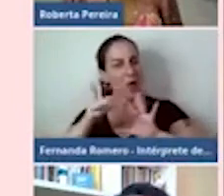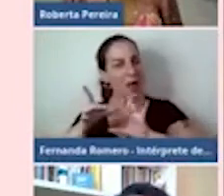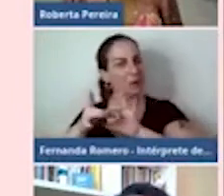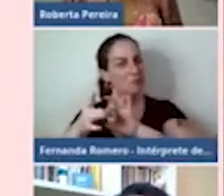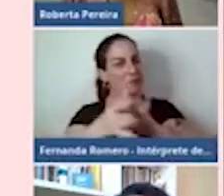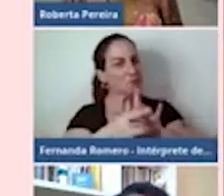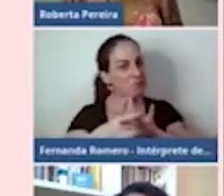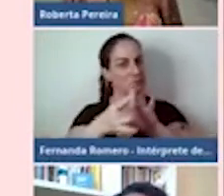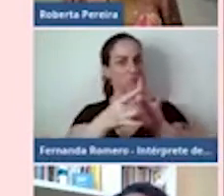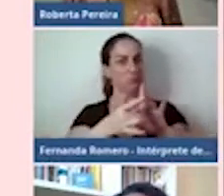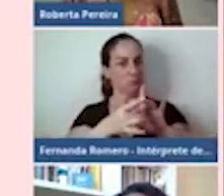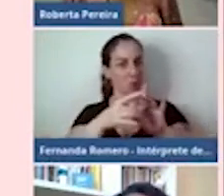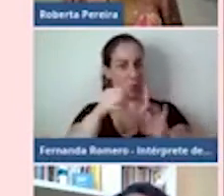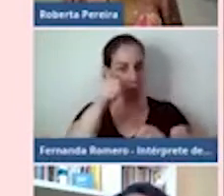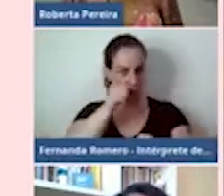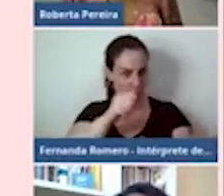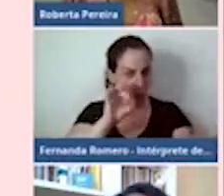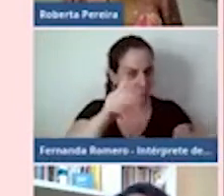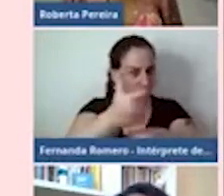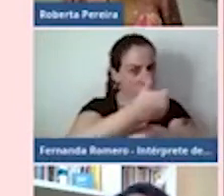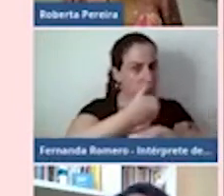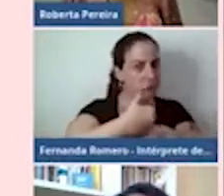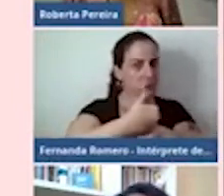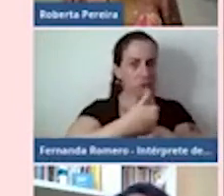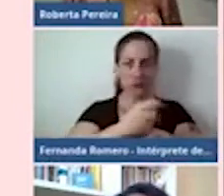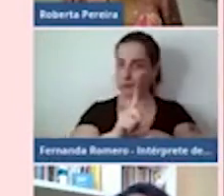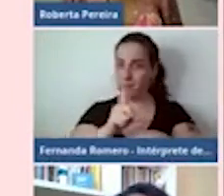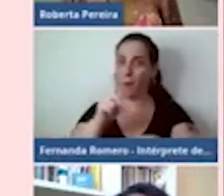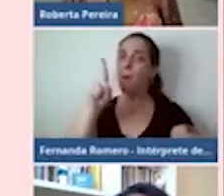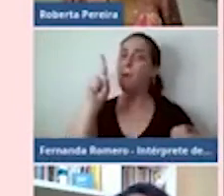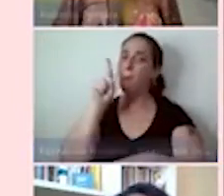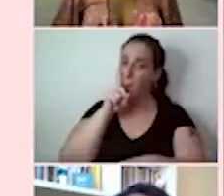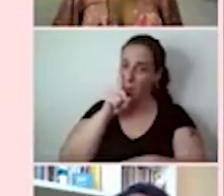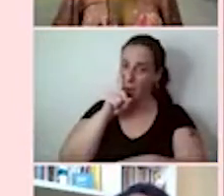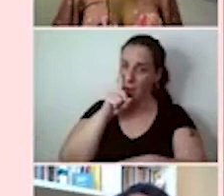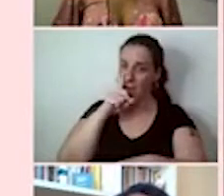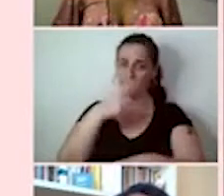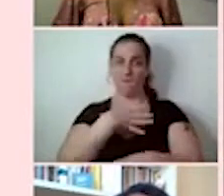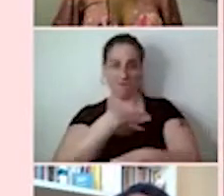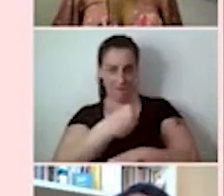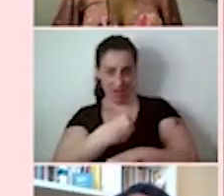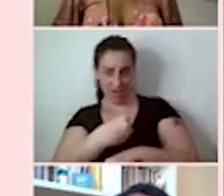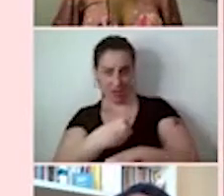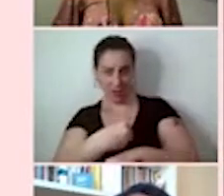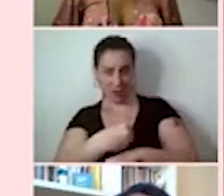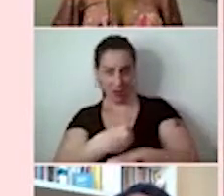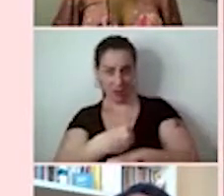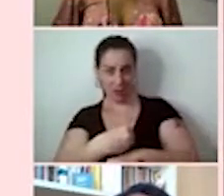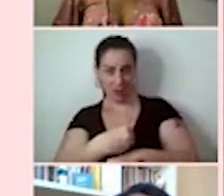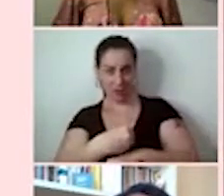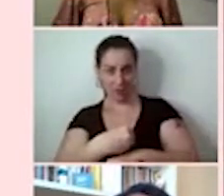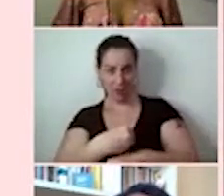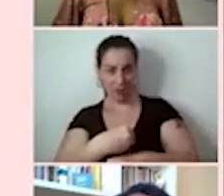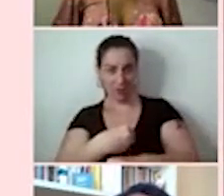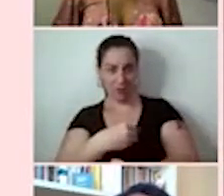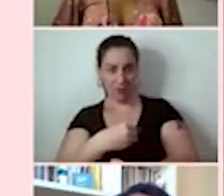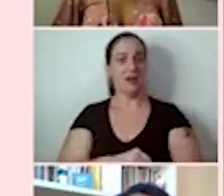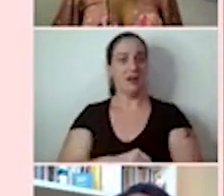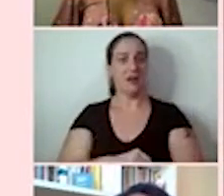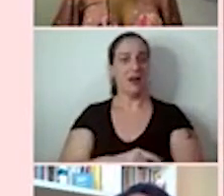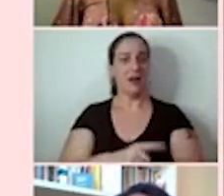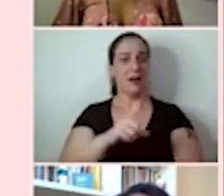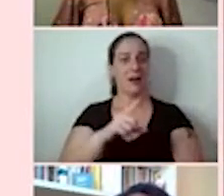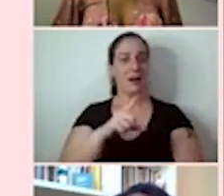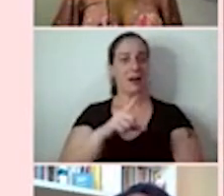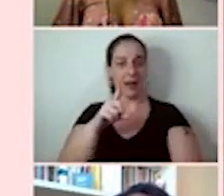as mulheres não são só profissionais, elas são mães, elas são filhas, elas são mães, como